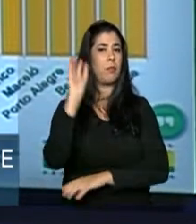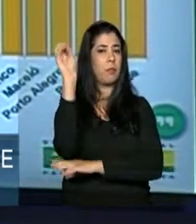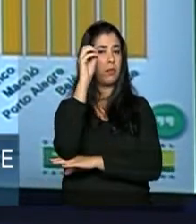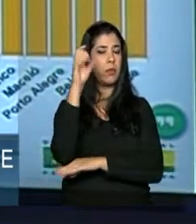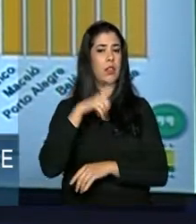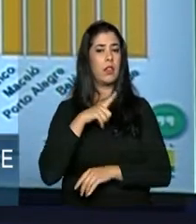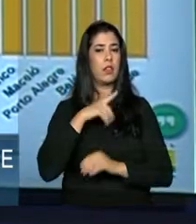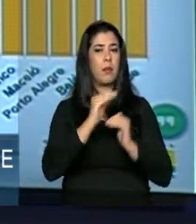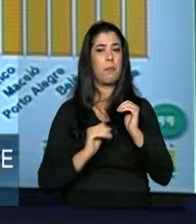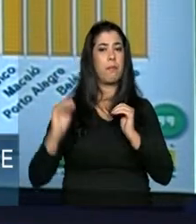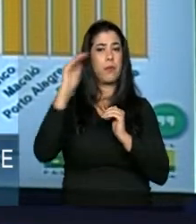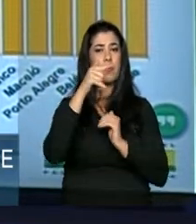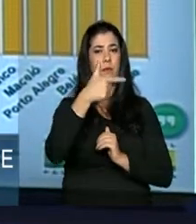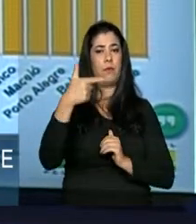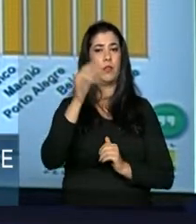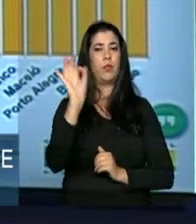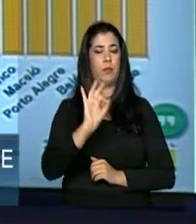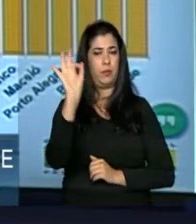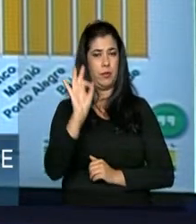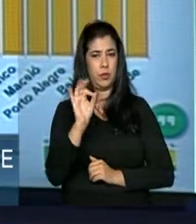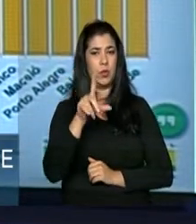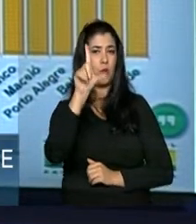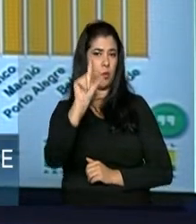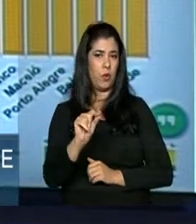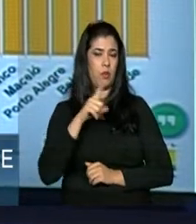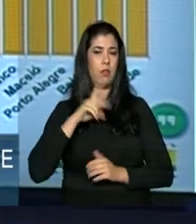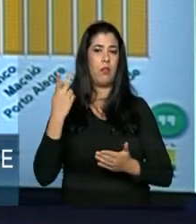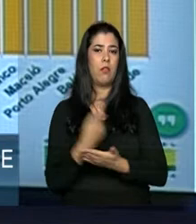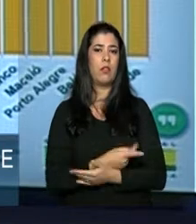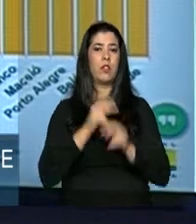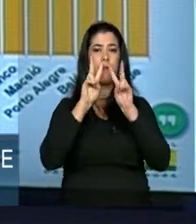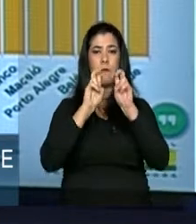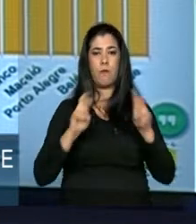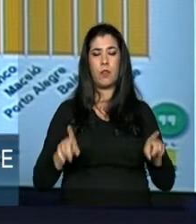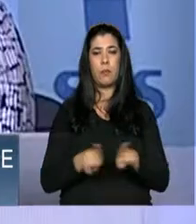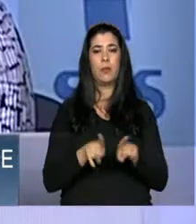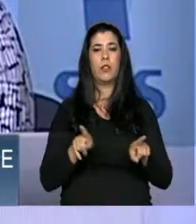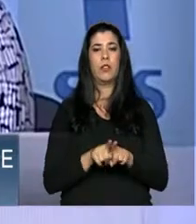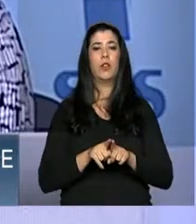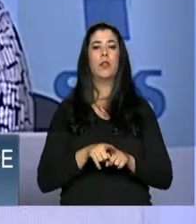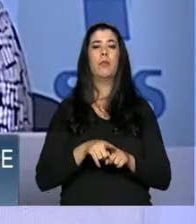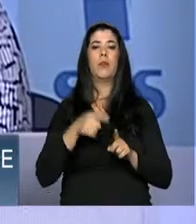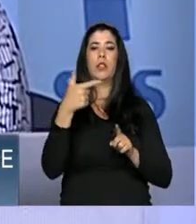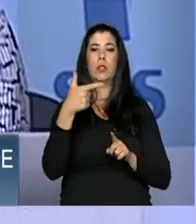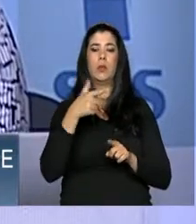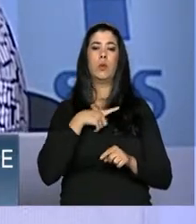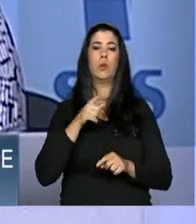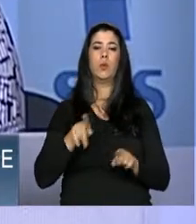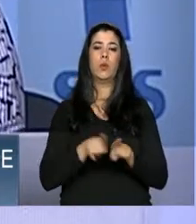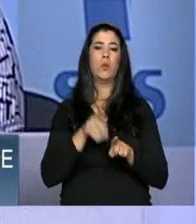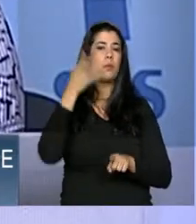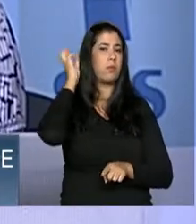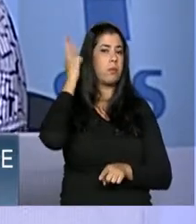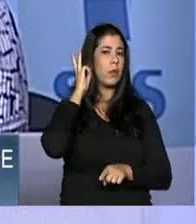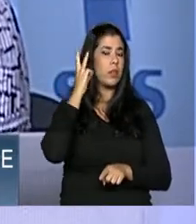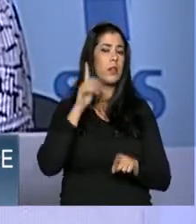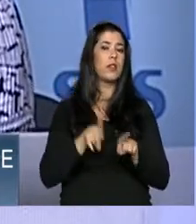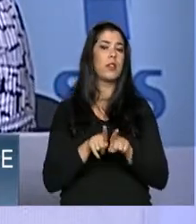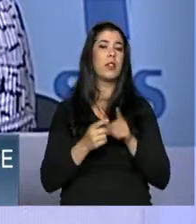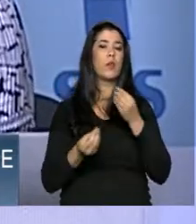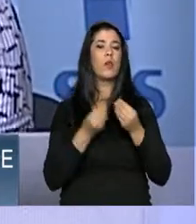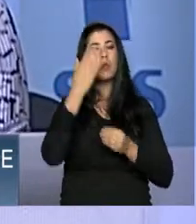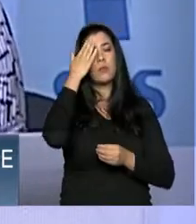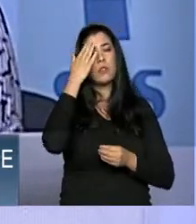elevadas, 22%, e a menor frequência em Florianópolis, seguida de São Luís. Nós sabemos